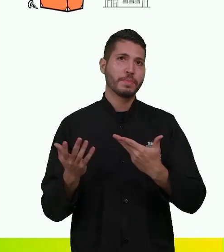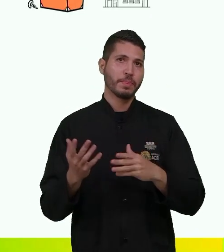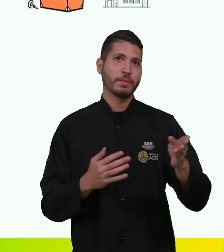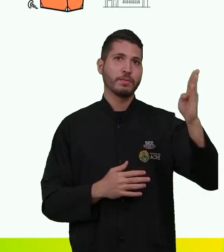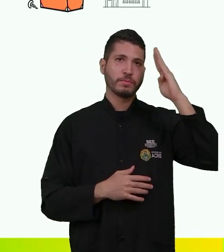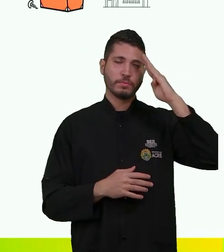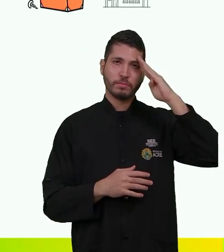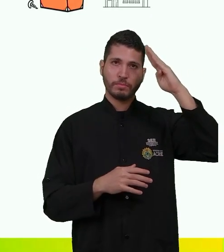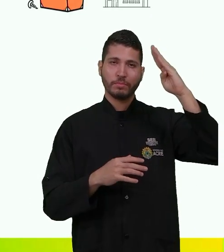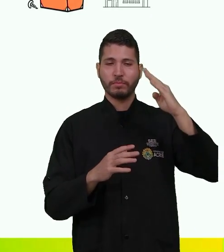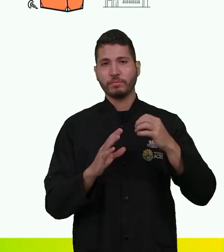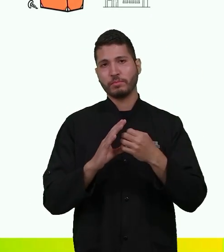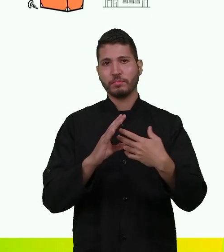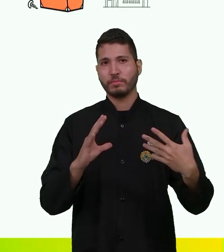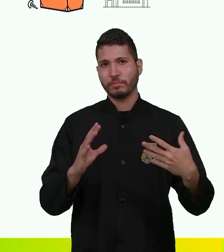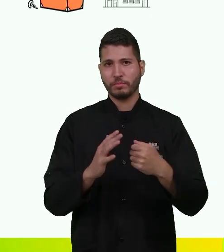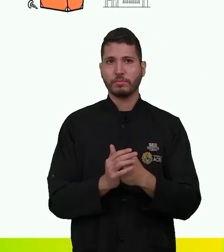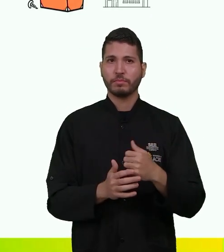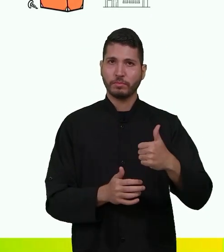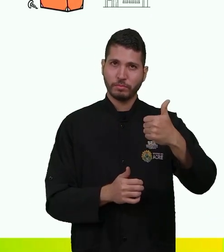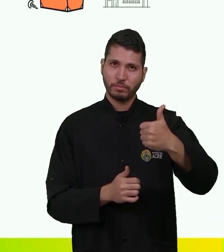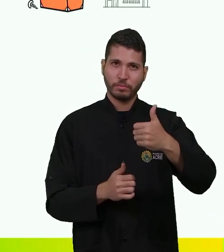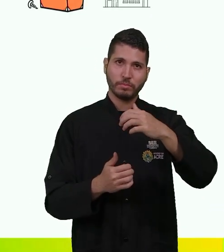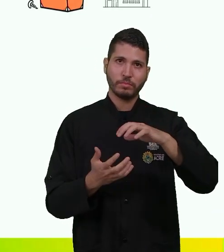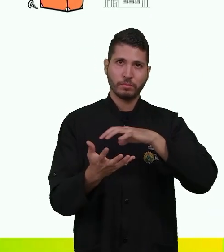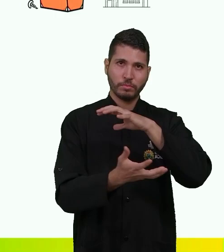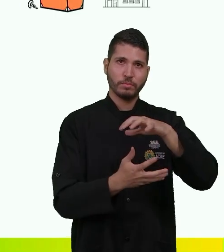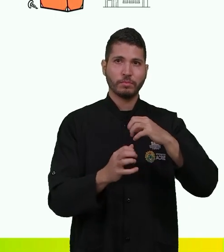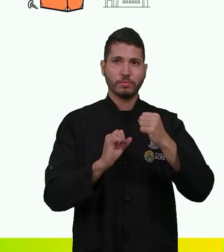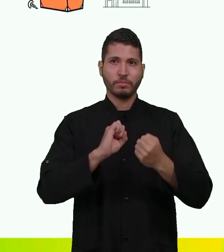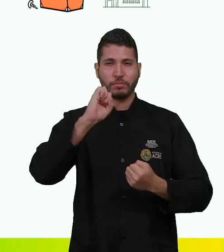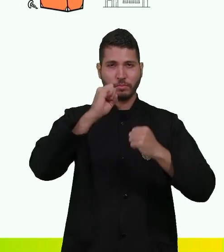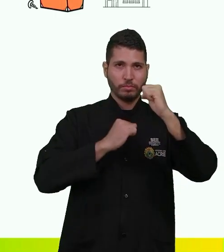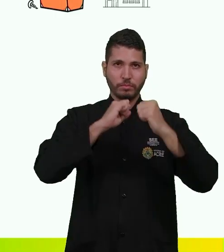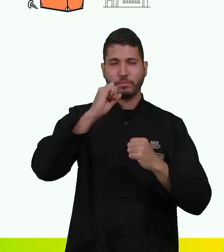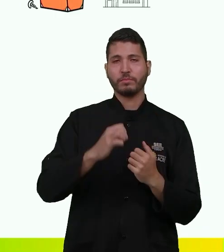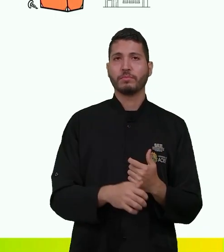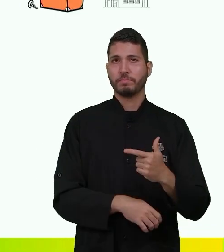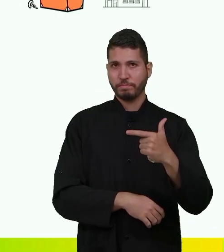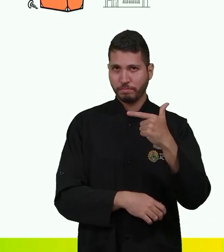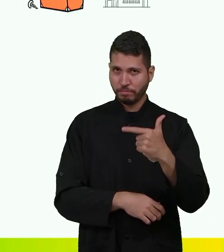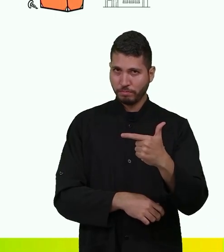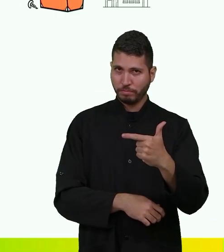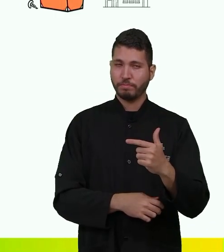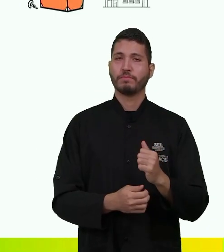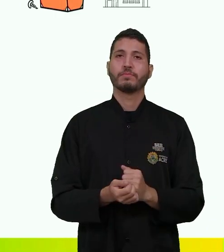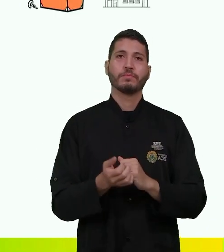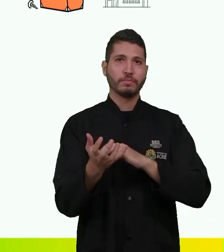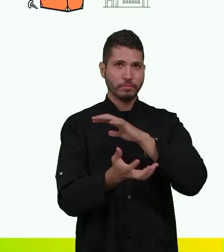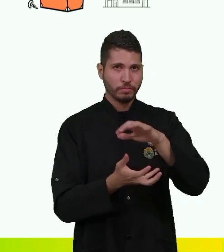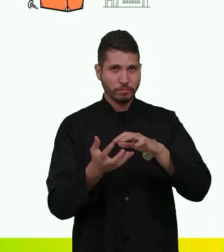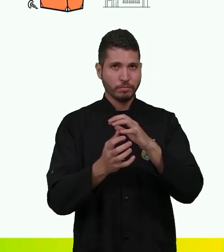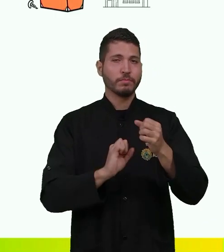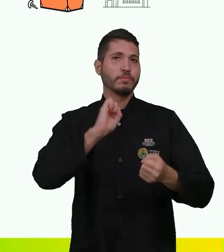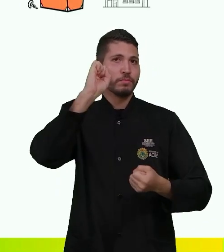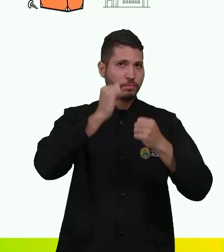principais características da primeira Revolução Industrial. Vamos agora à segunda Revolução Industrial.